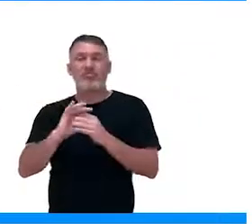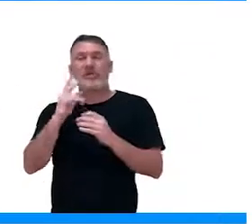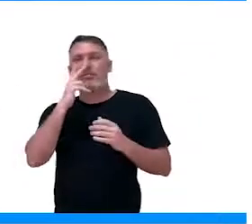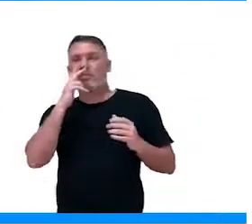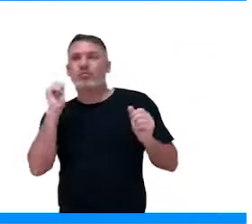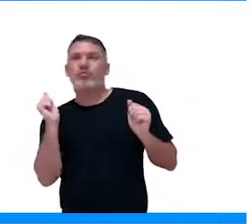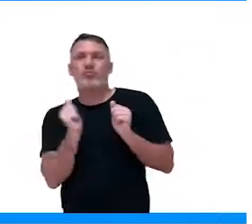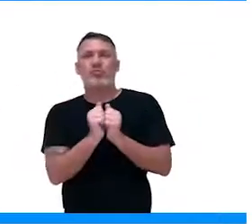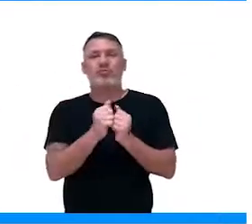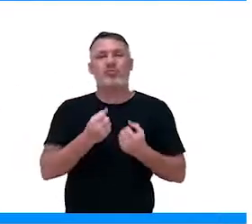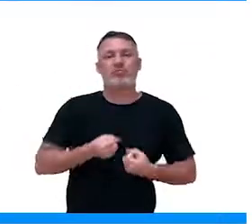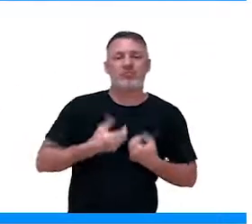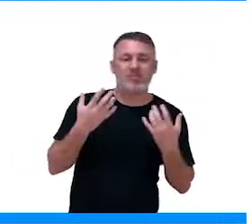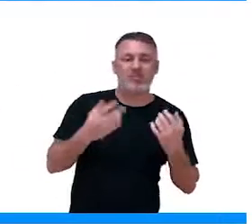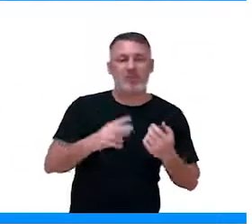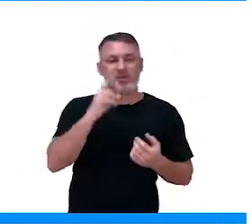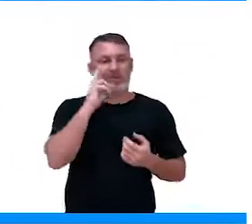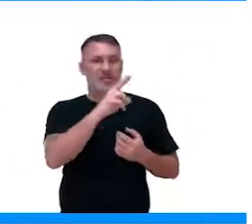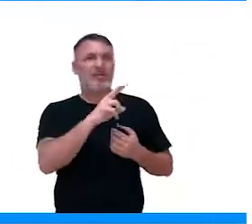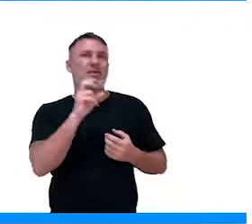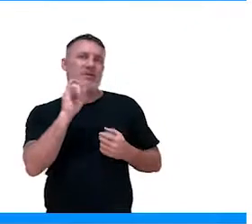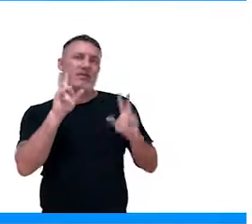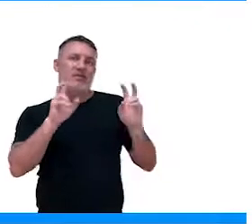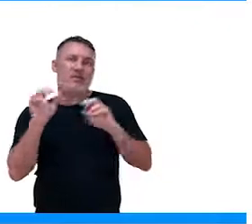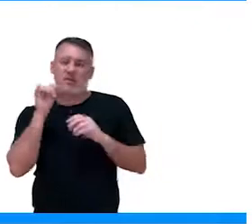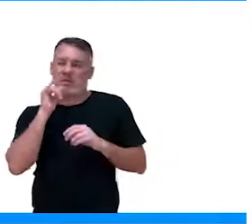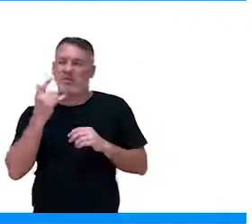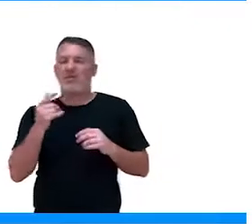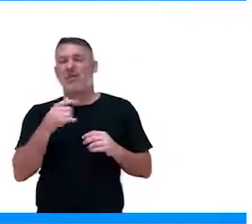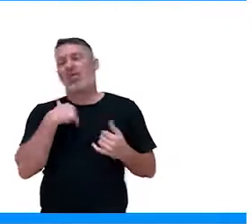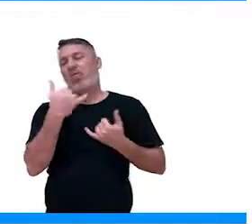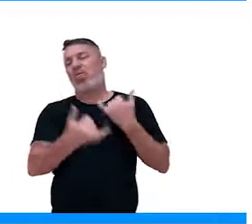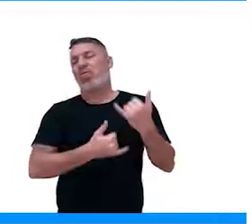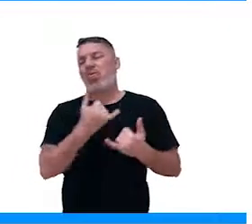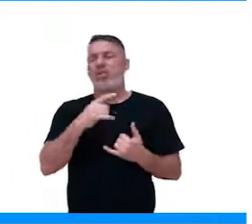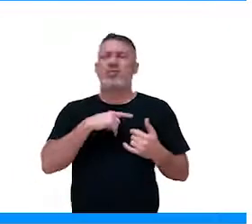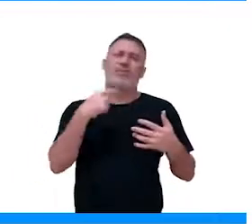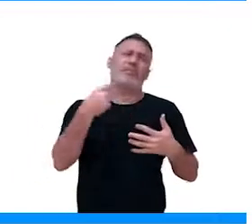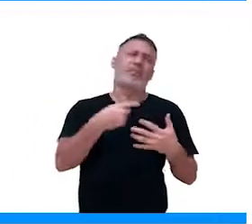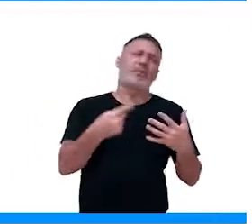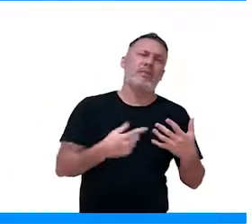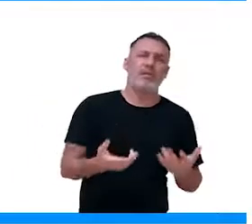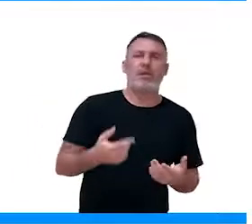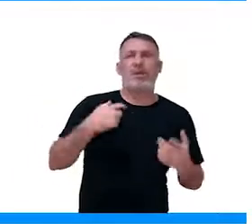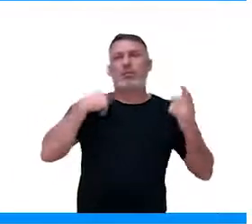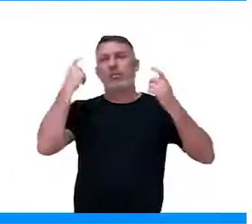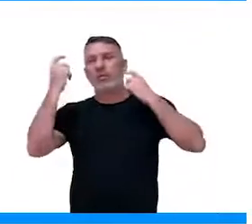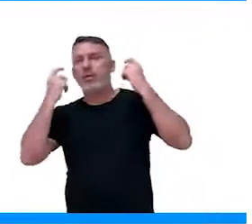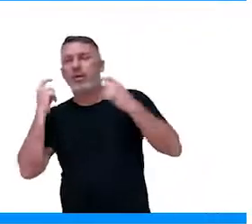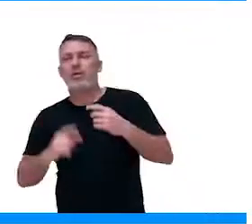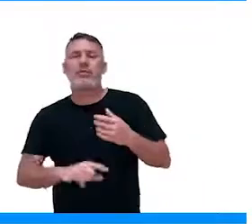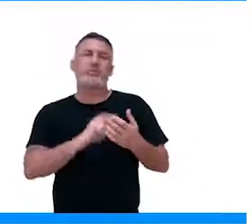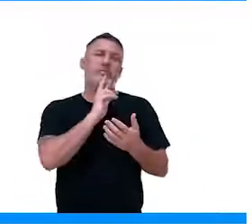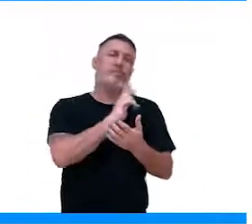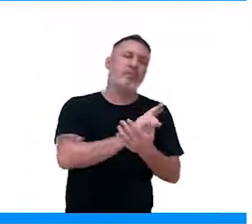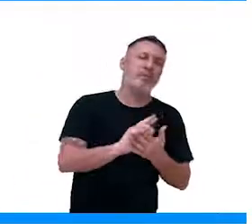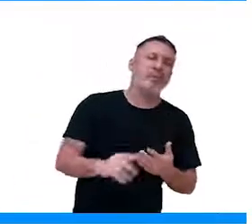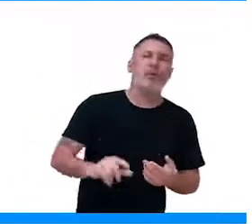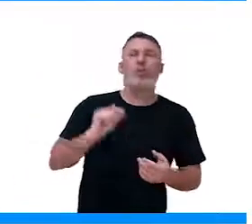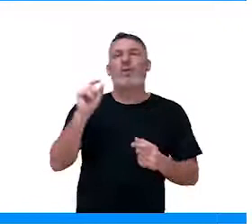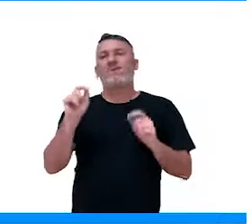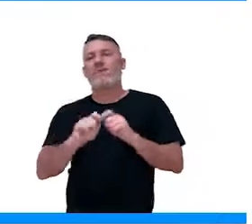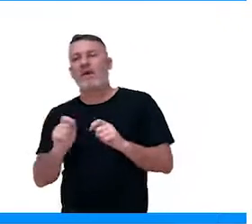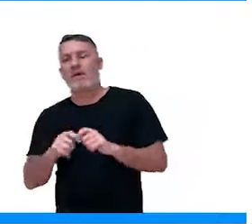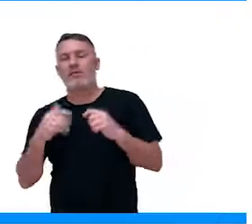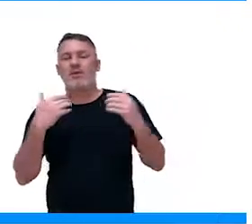como se tivesse, né? Então aqui, se eu fosse criar um meme, eu poderia dizer, né, que mundo eu estou chegando, ou estou muito preocupado, já